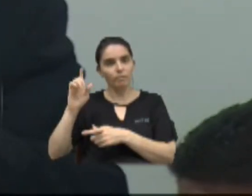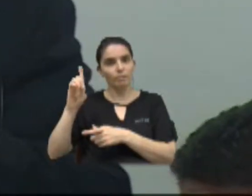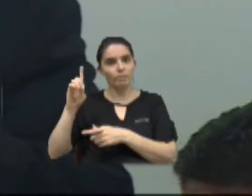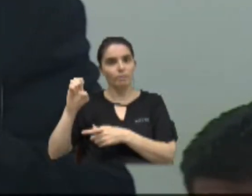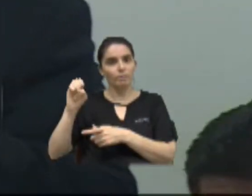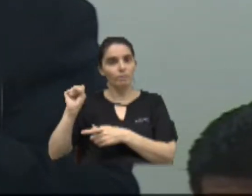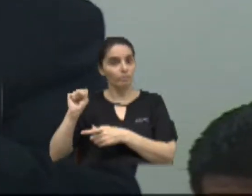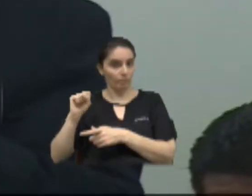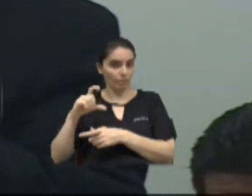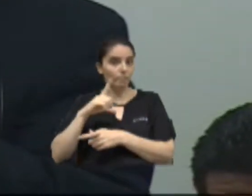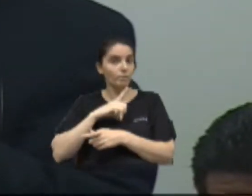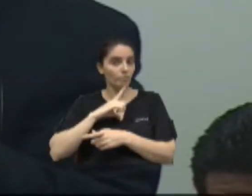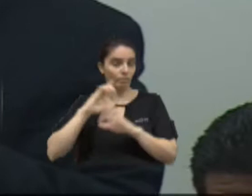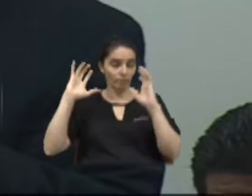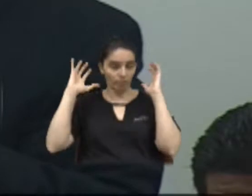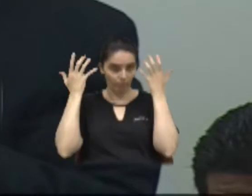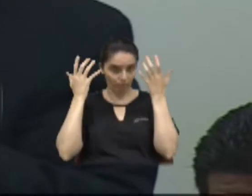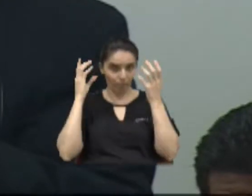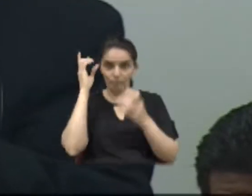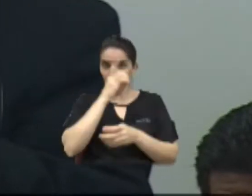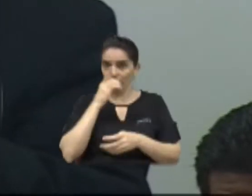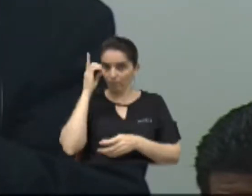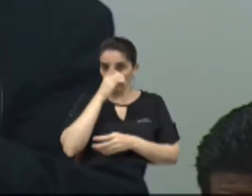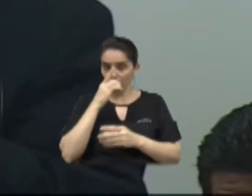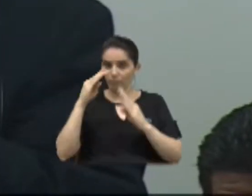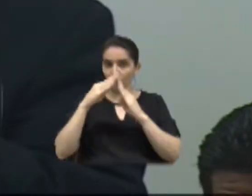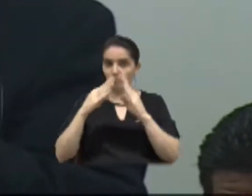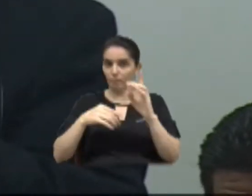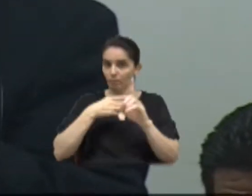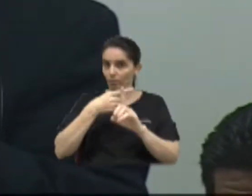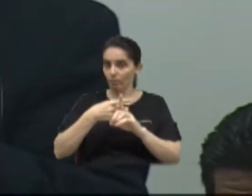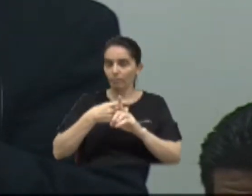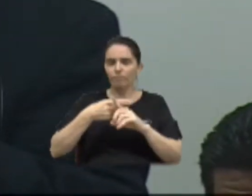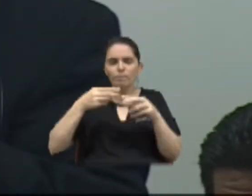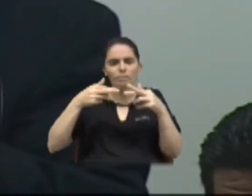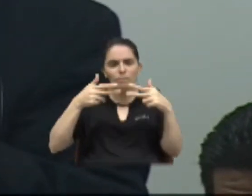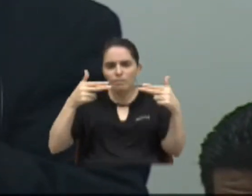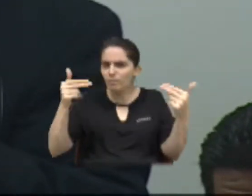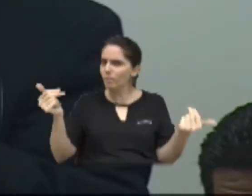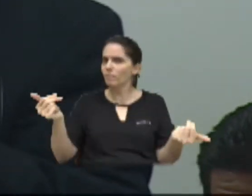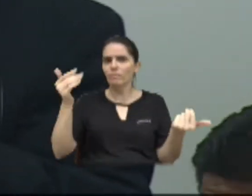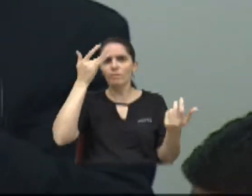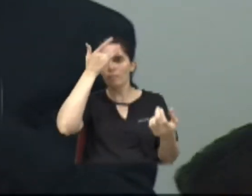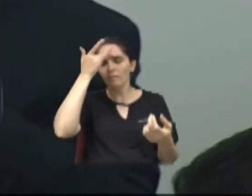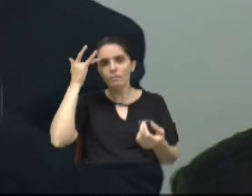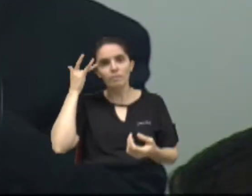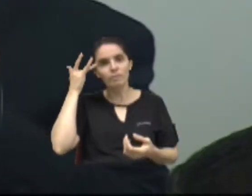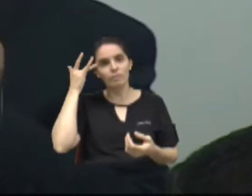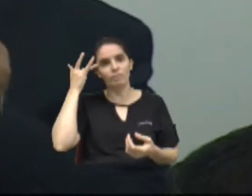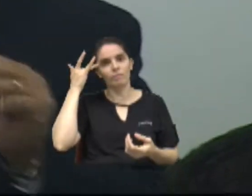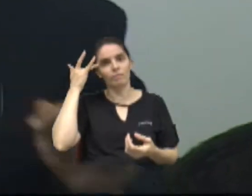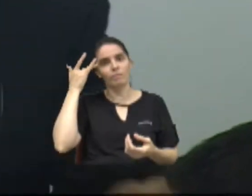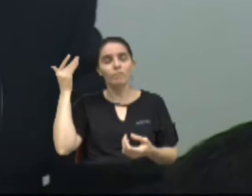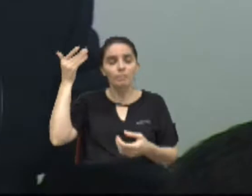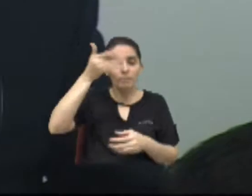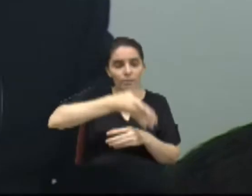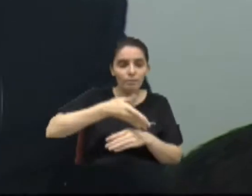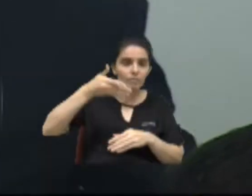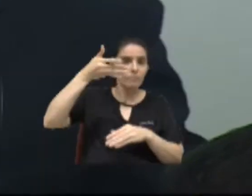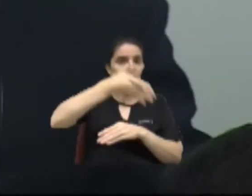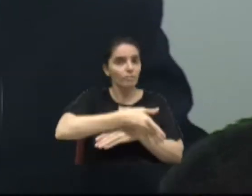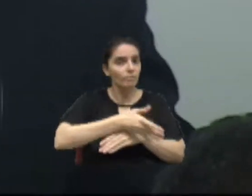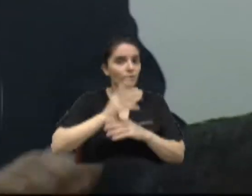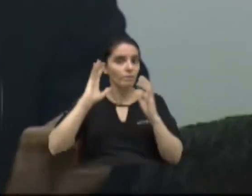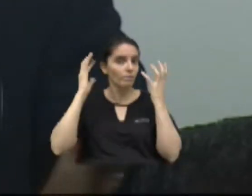igreja no domingo, foram centenas e centenas de pessoas que participaram de